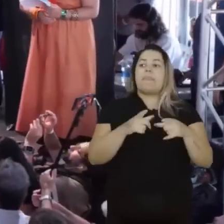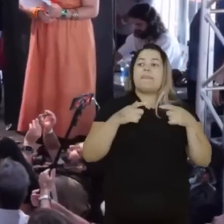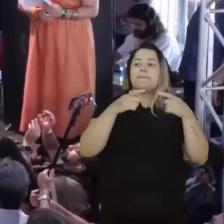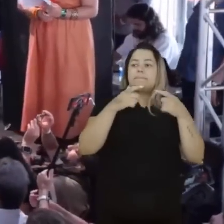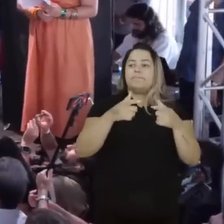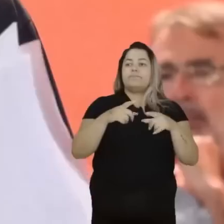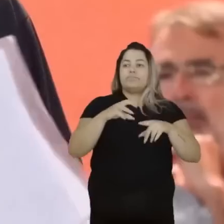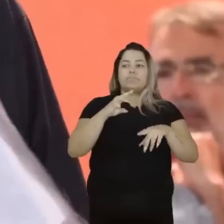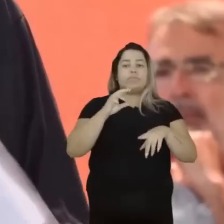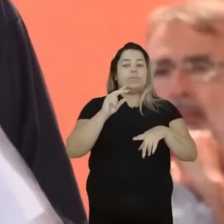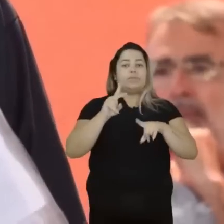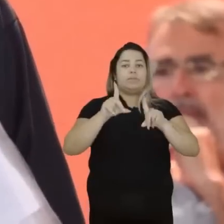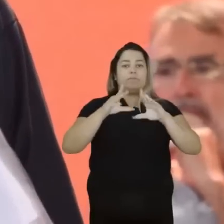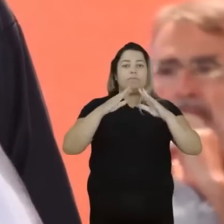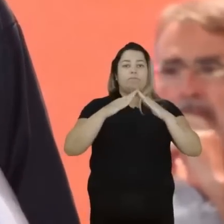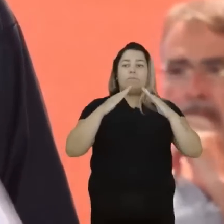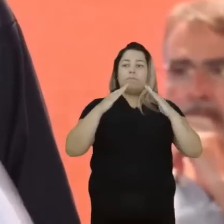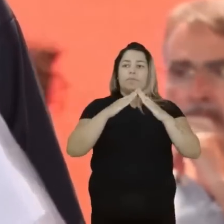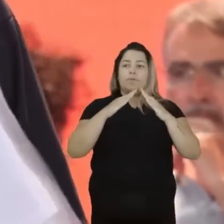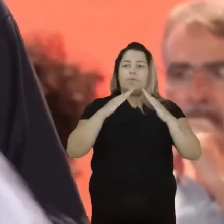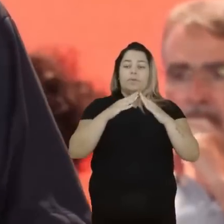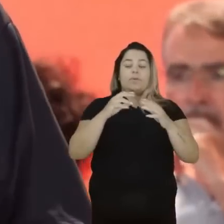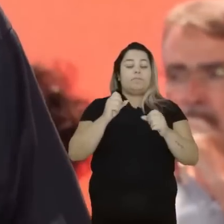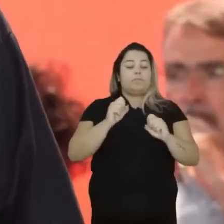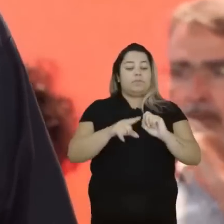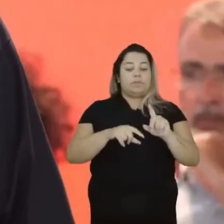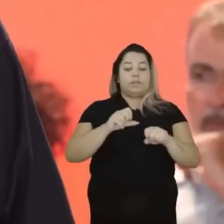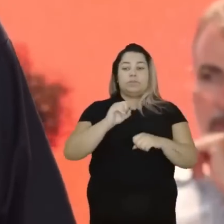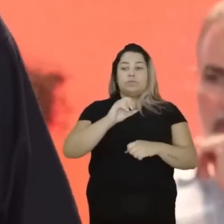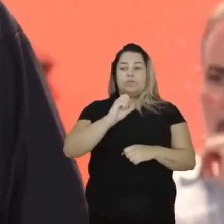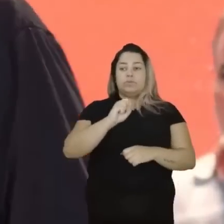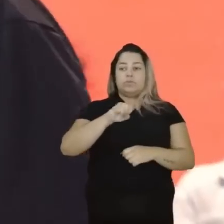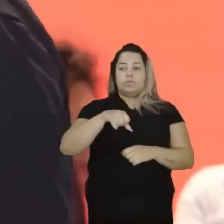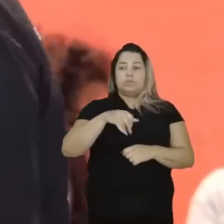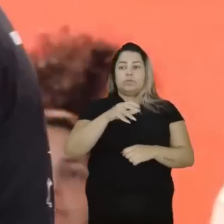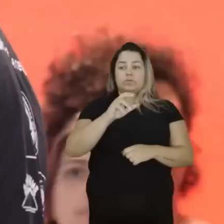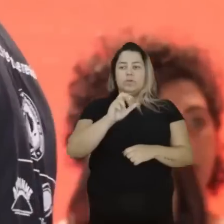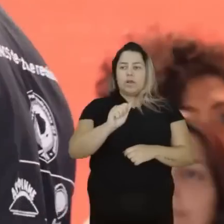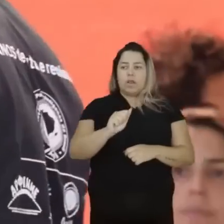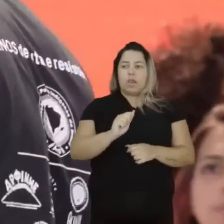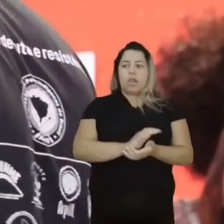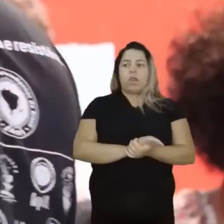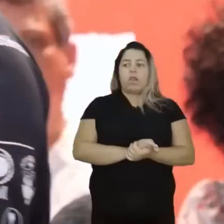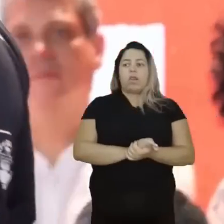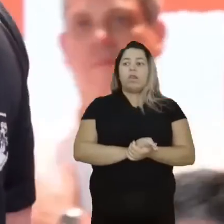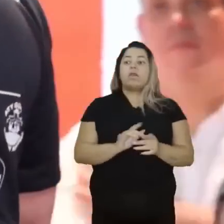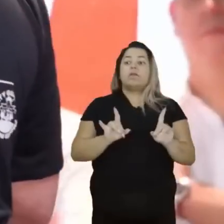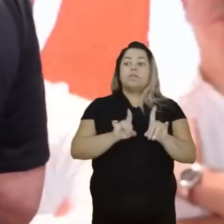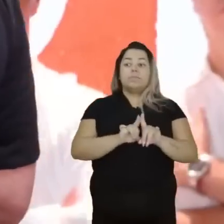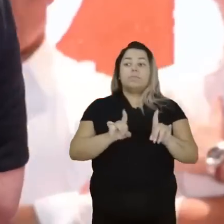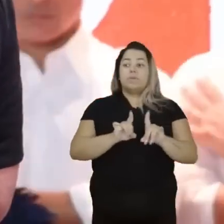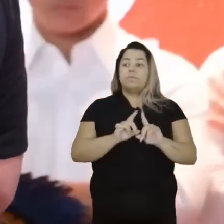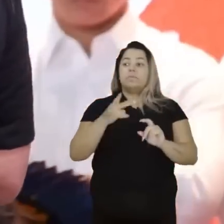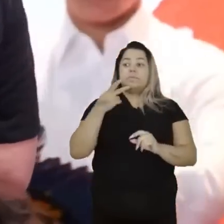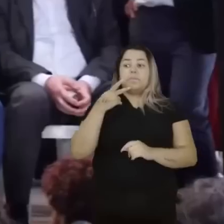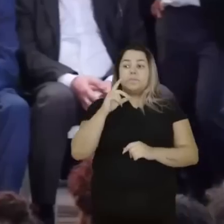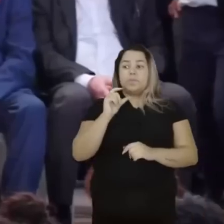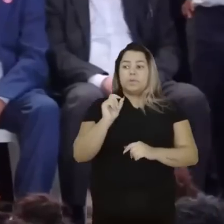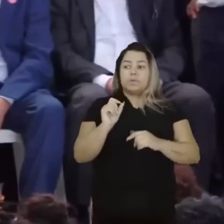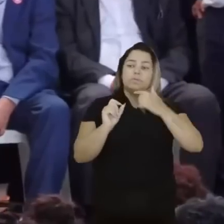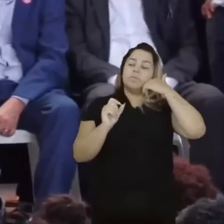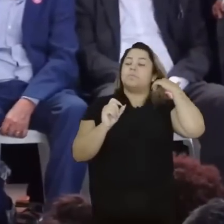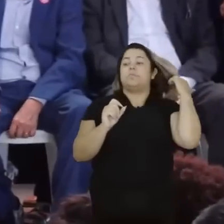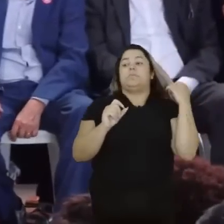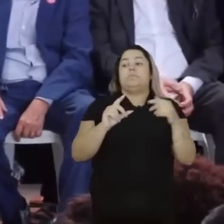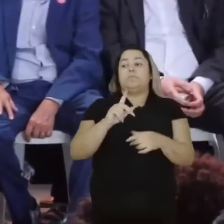povos indígenas para plantar soja, para criar gado, e muito menos para